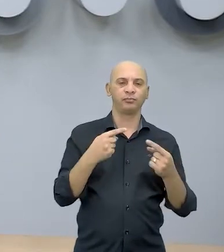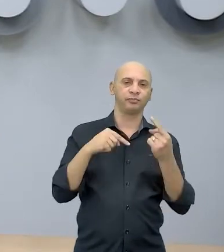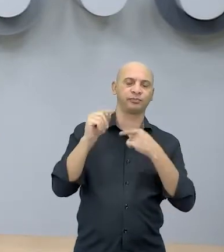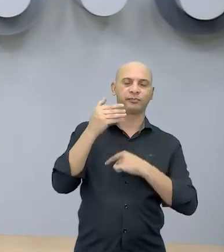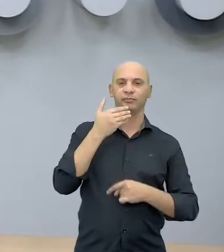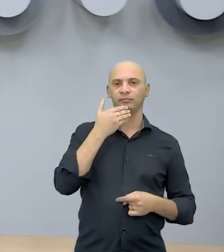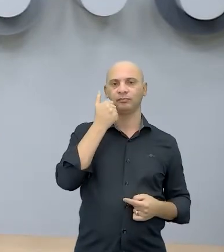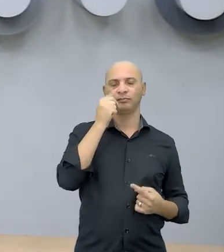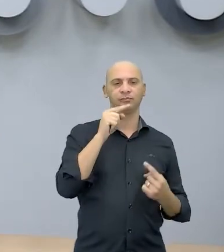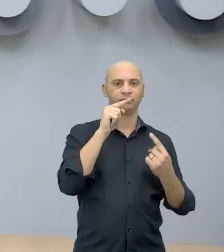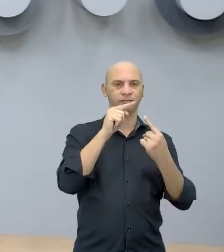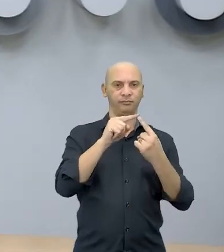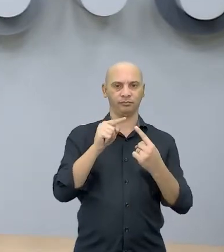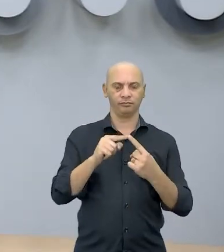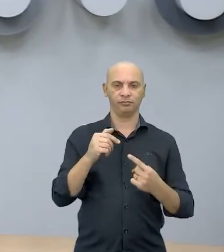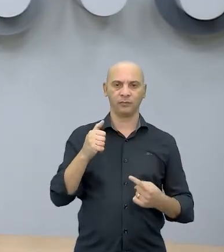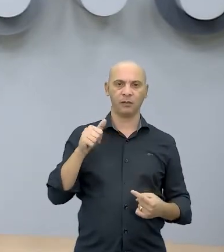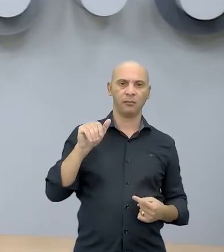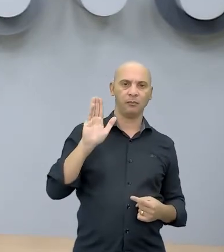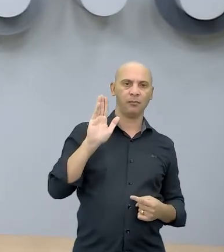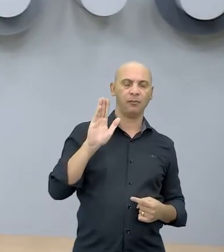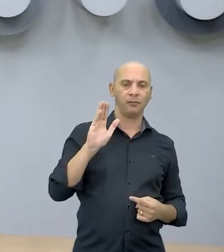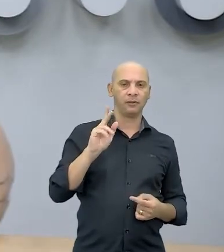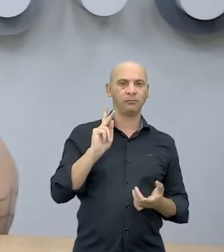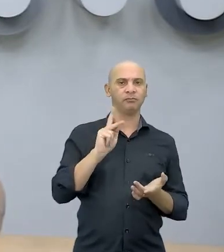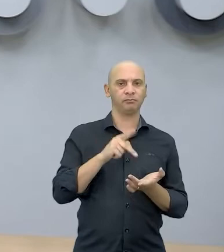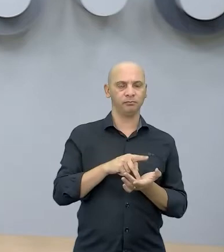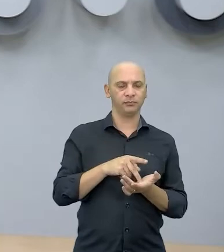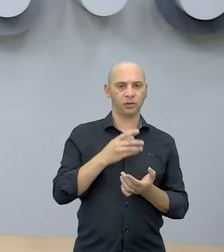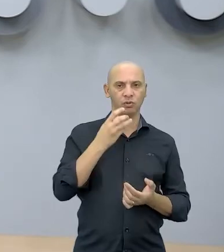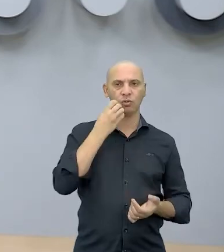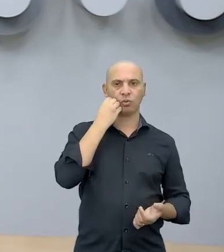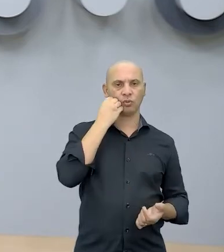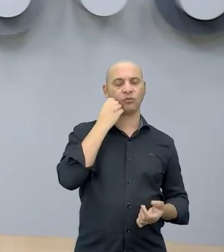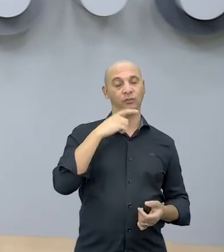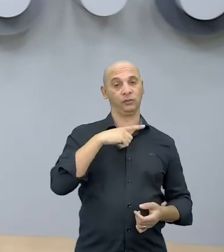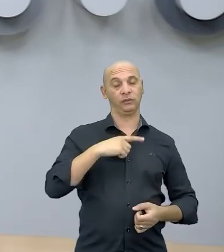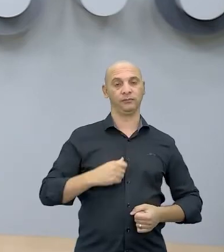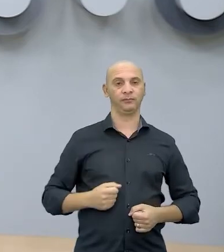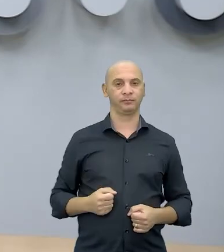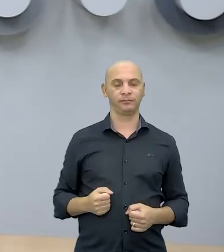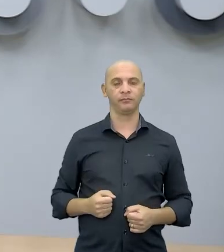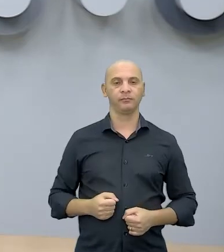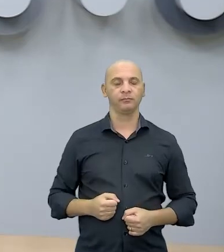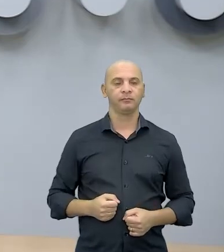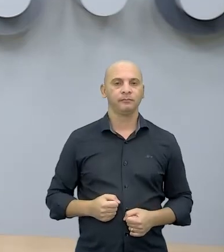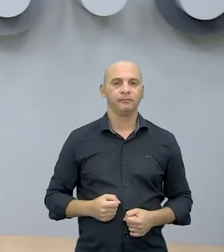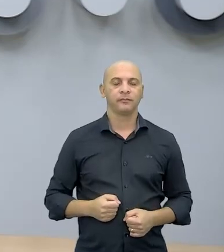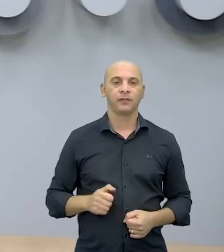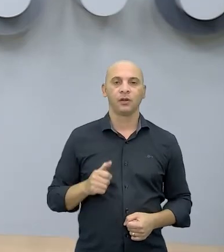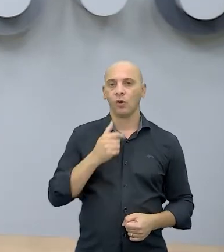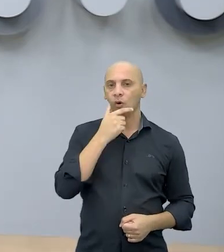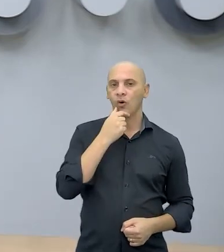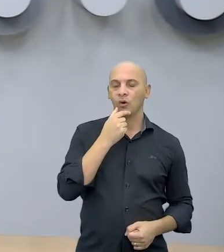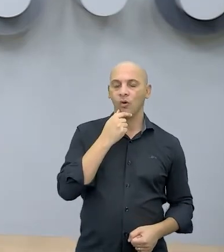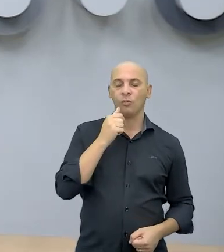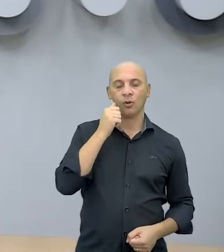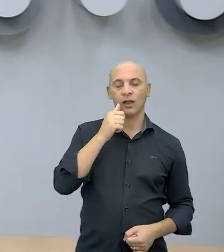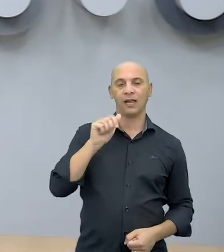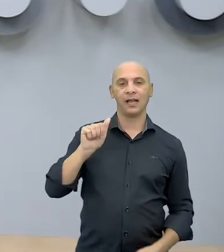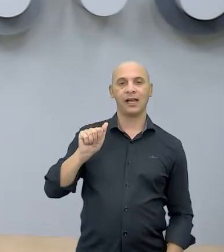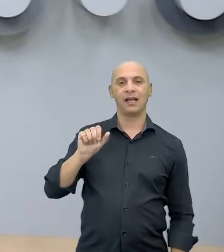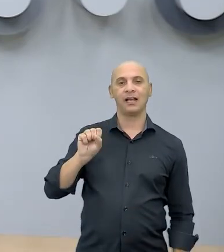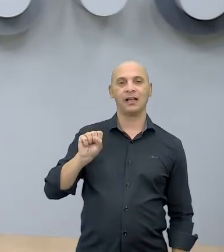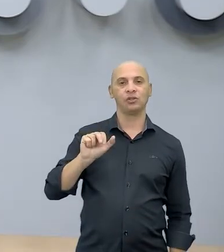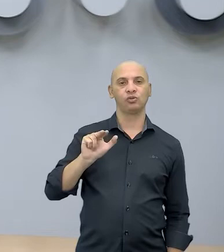obtendo cada vez mais reconhecimento e lucro, né? Aí, o que a Zuboff faz? Ela pega cada um